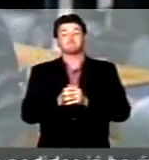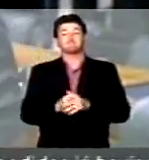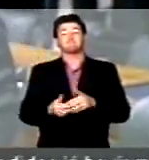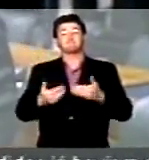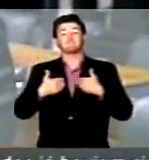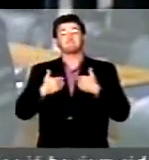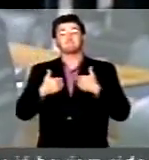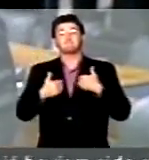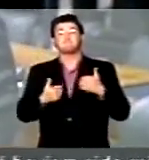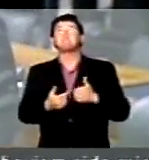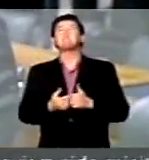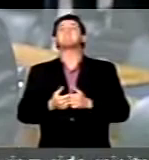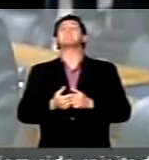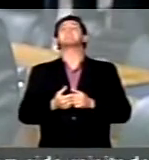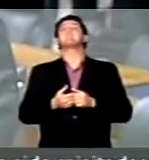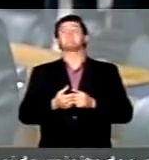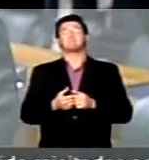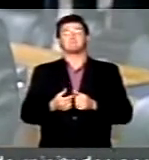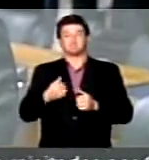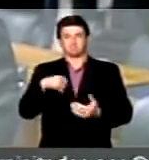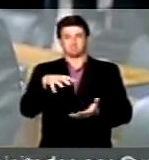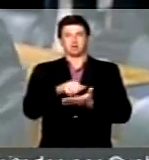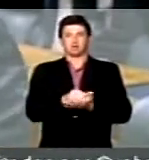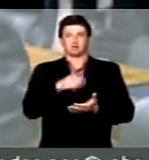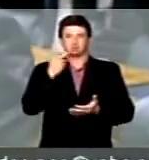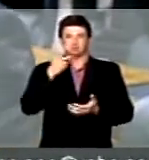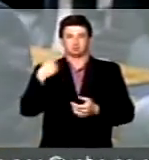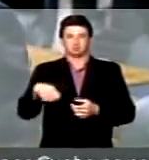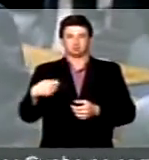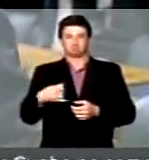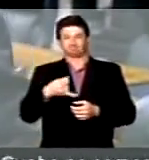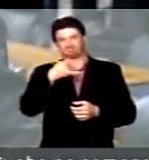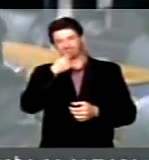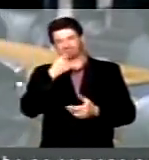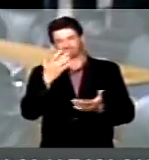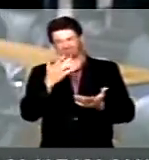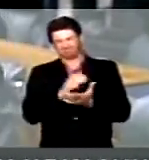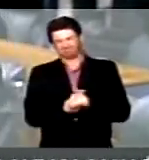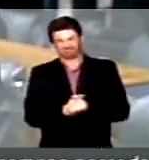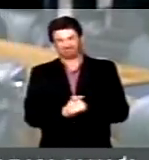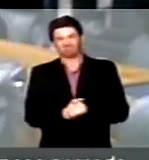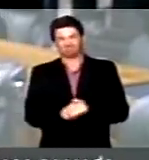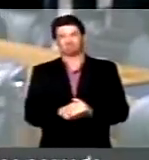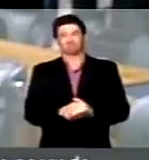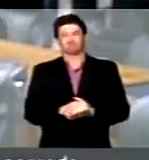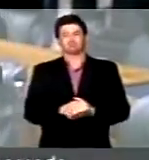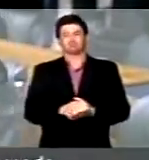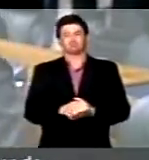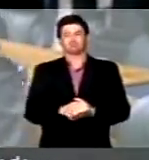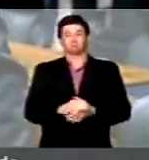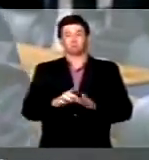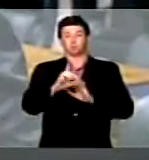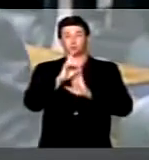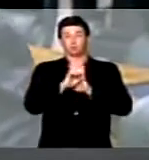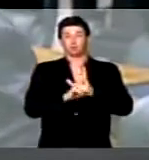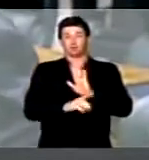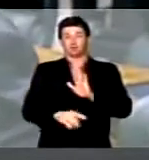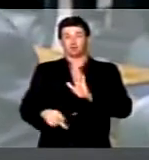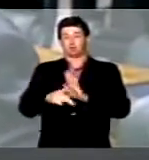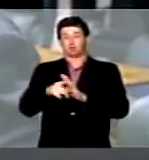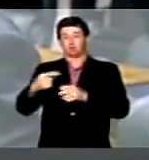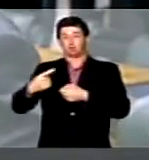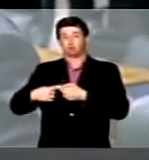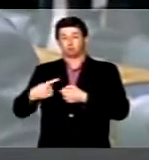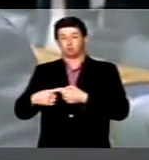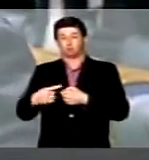eu tenho que fazer um registro lamentável de um decreto